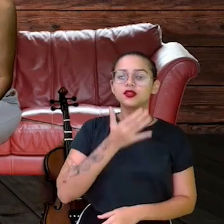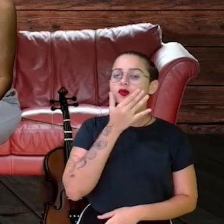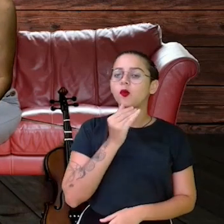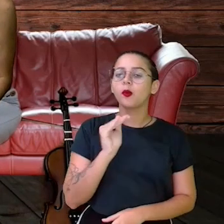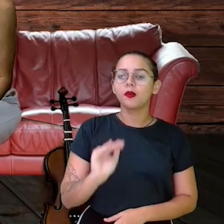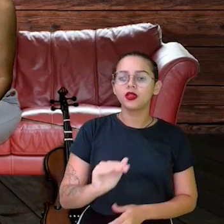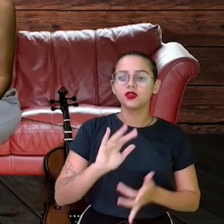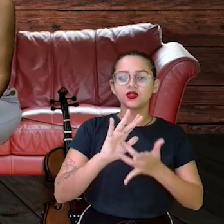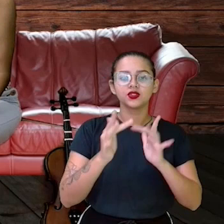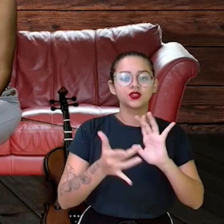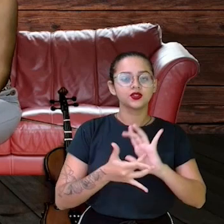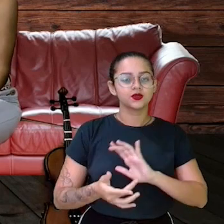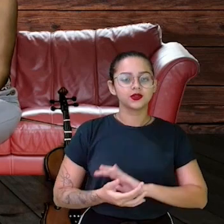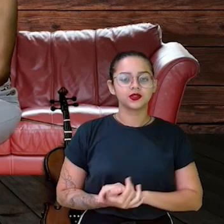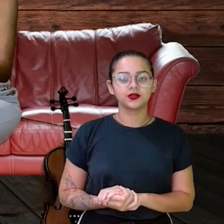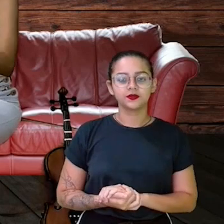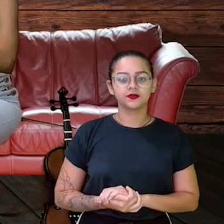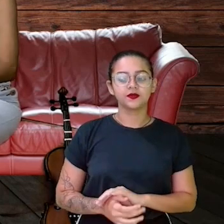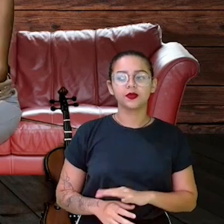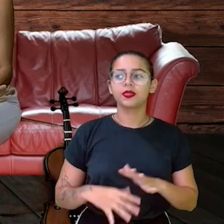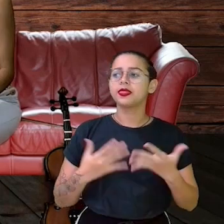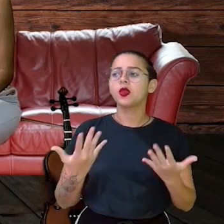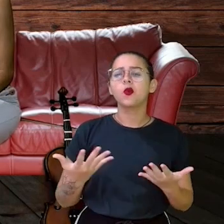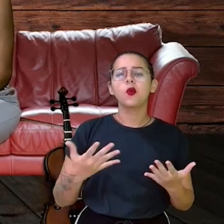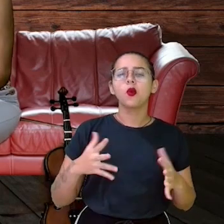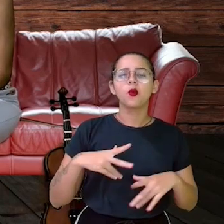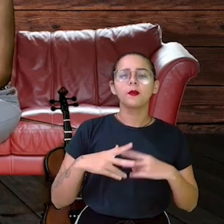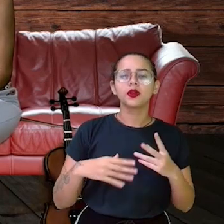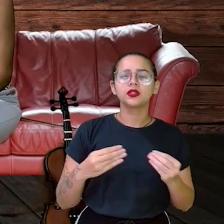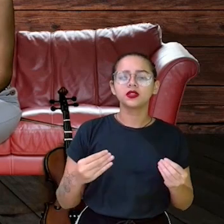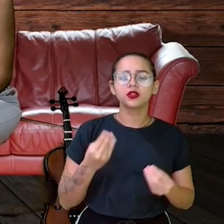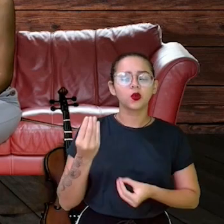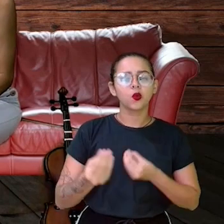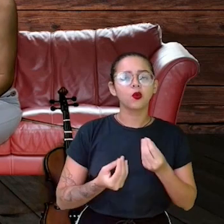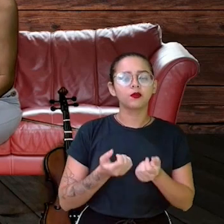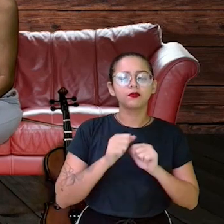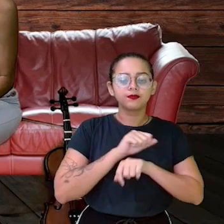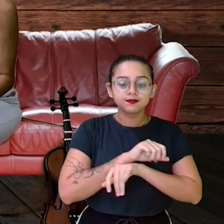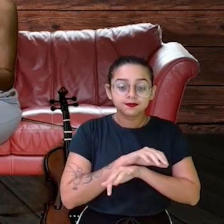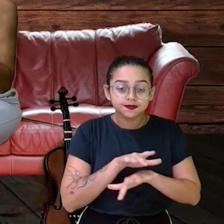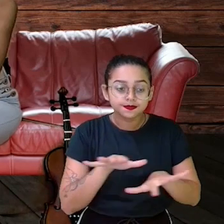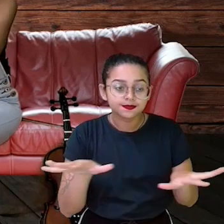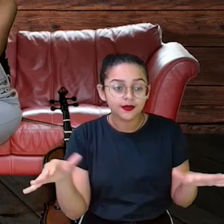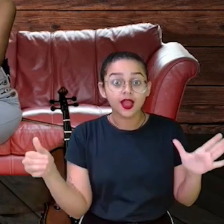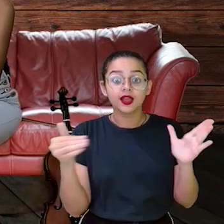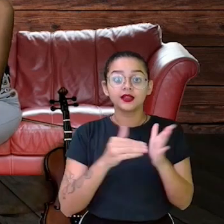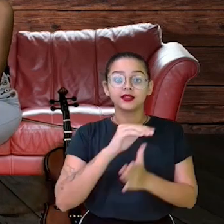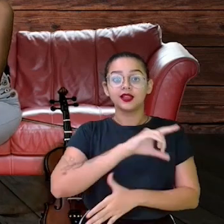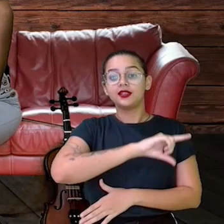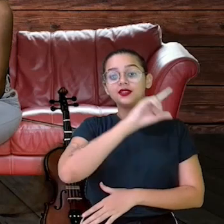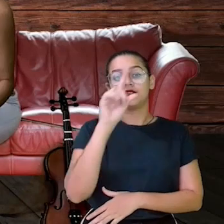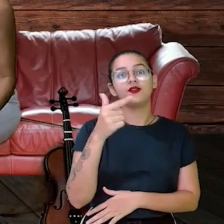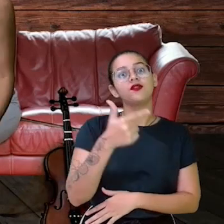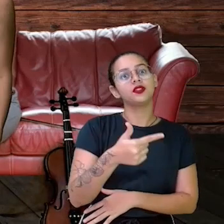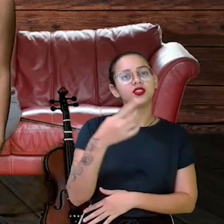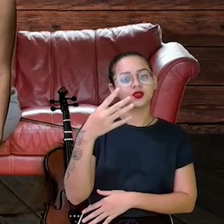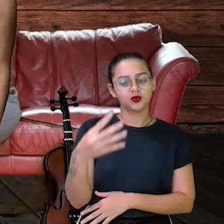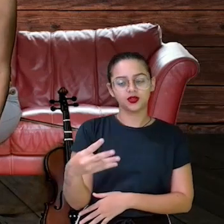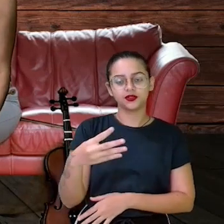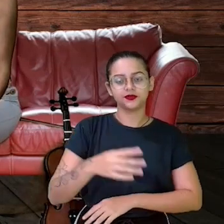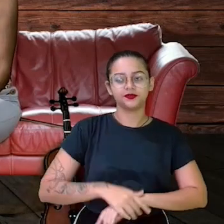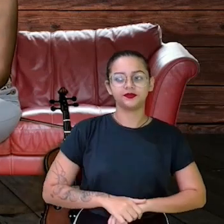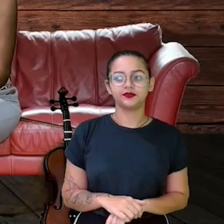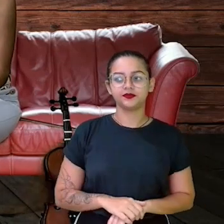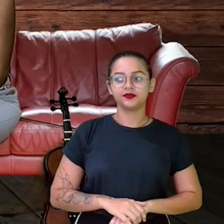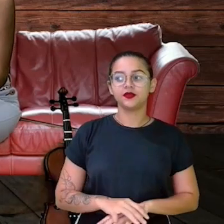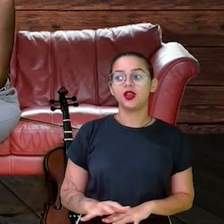Jesus. Os presentes são distribuídos nas poçadas até o dia 24. Olha,